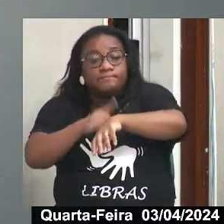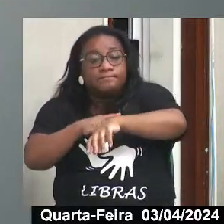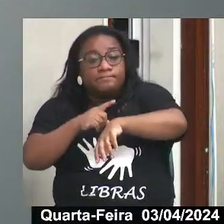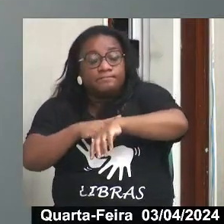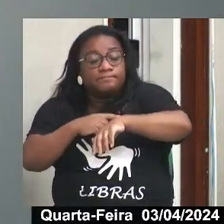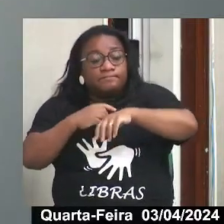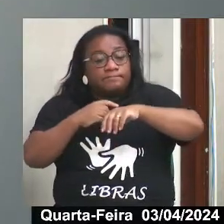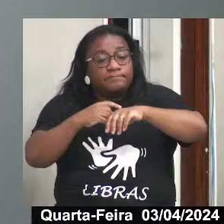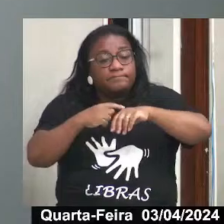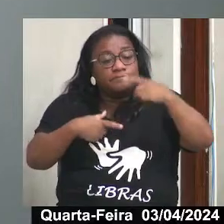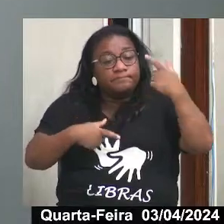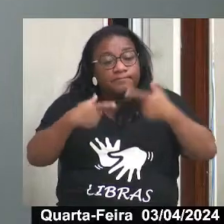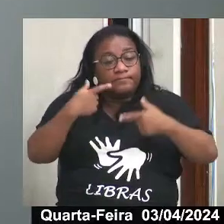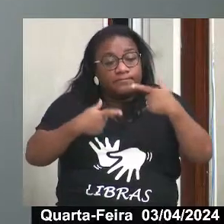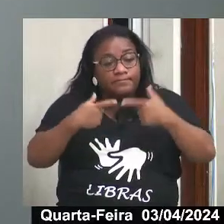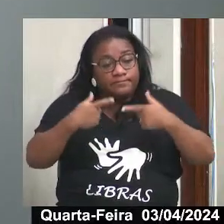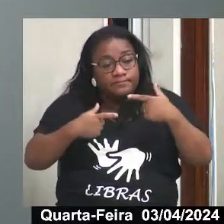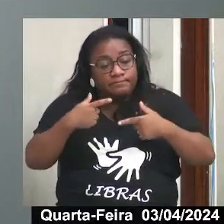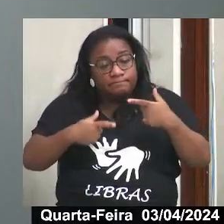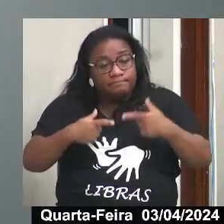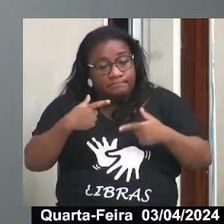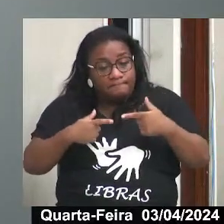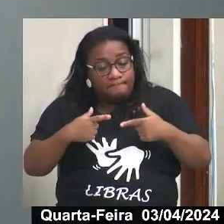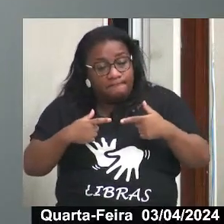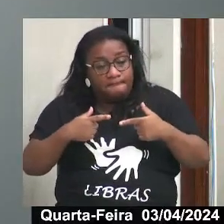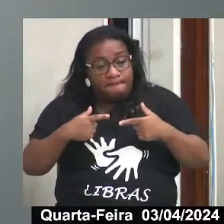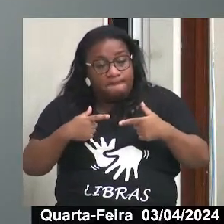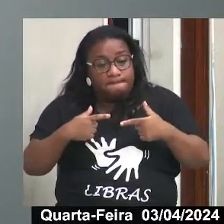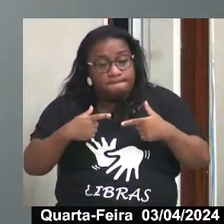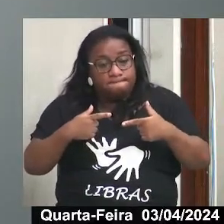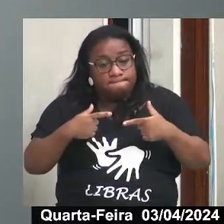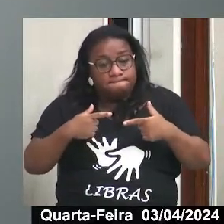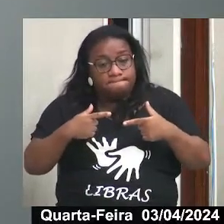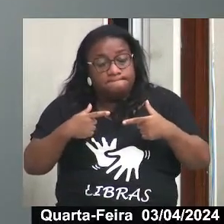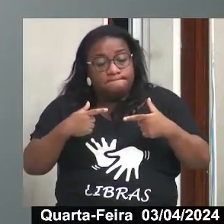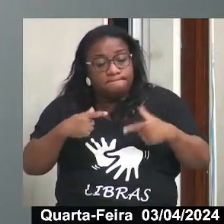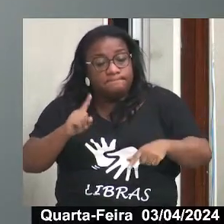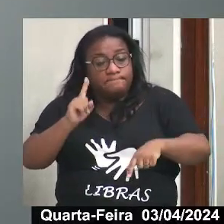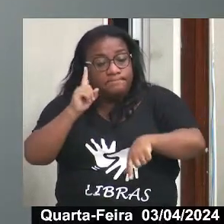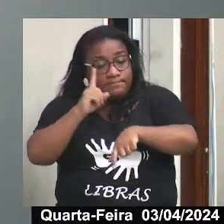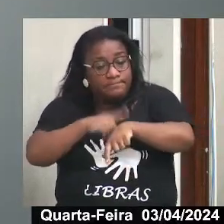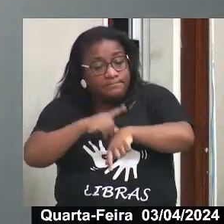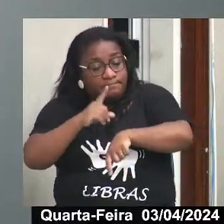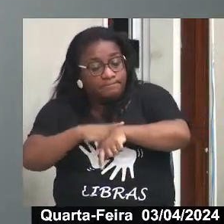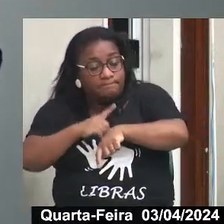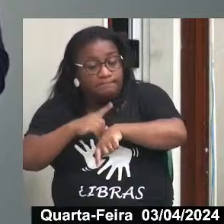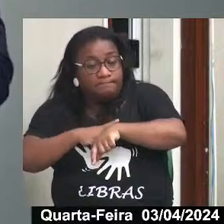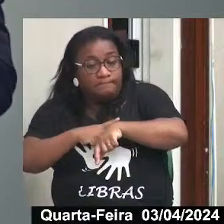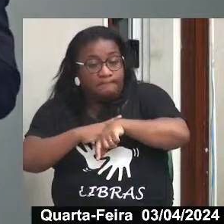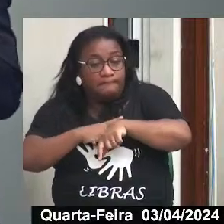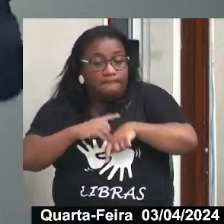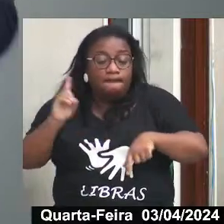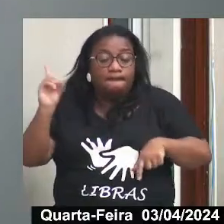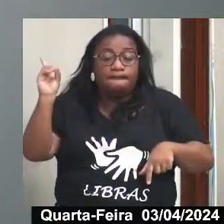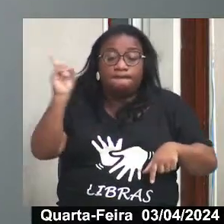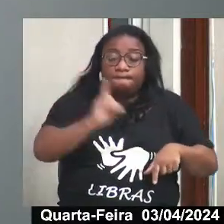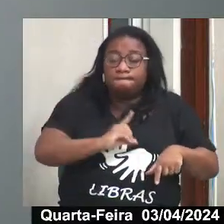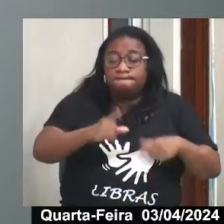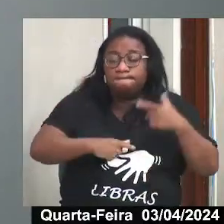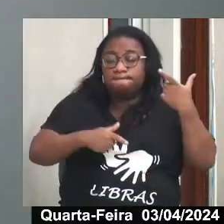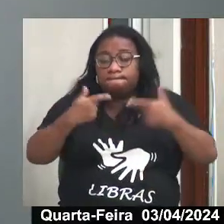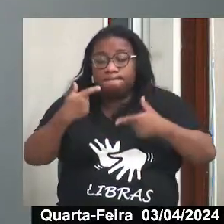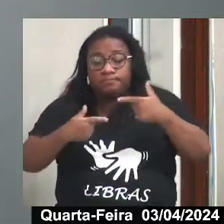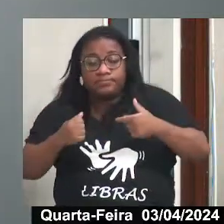da política municipal, que é a troca de partidos, a janela partidária, um momento que há definições